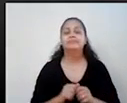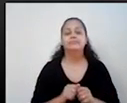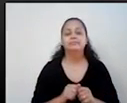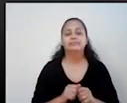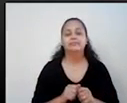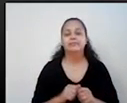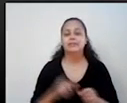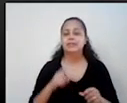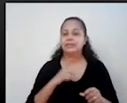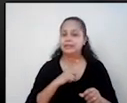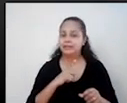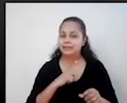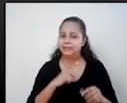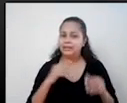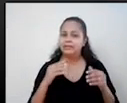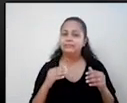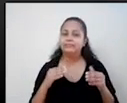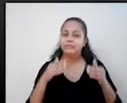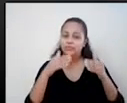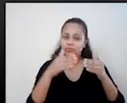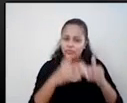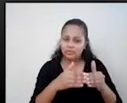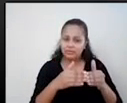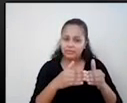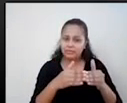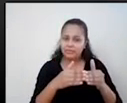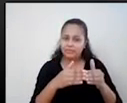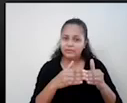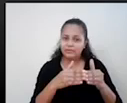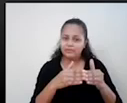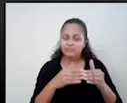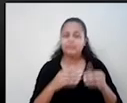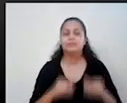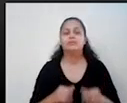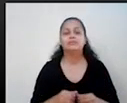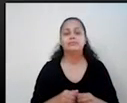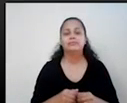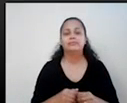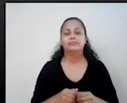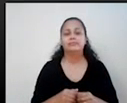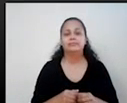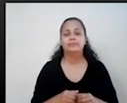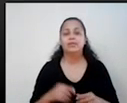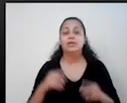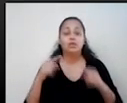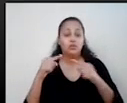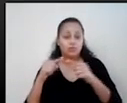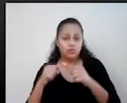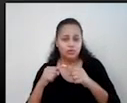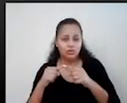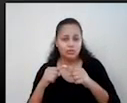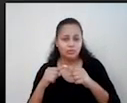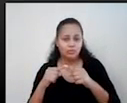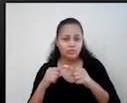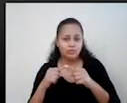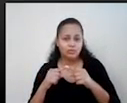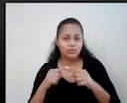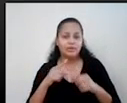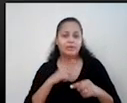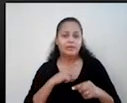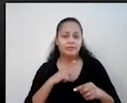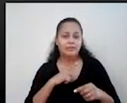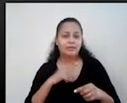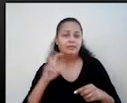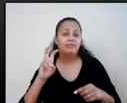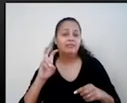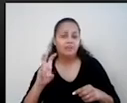depois. E eu tenho só o especificativo, que ele não vai ser dessa forma. E os tipos de aposto, então, são